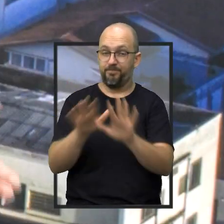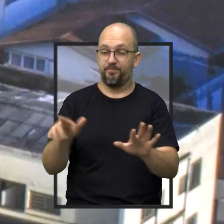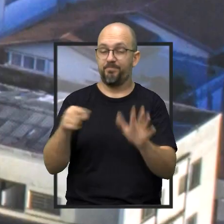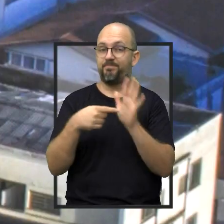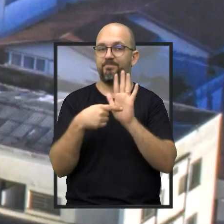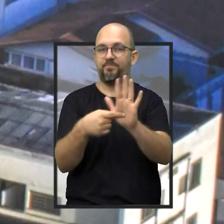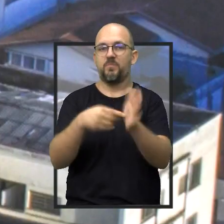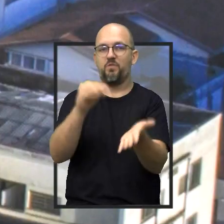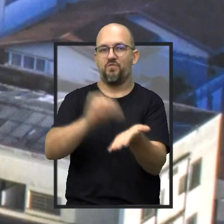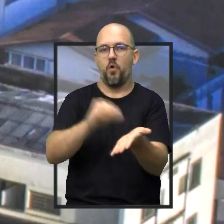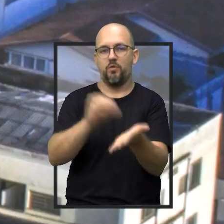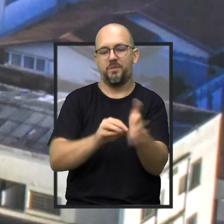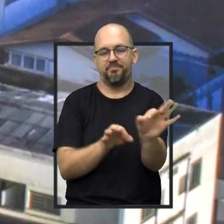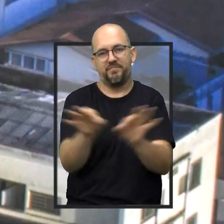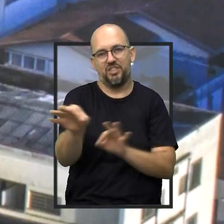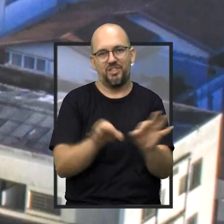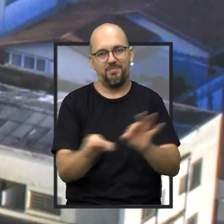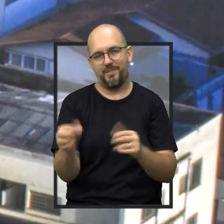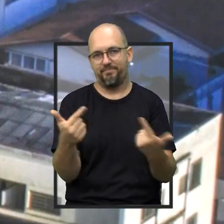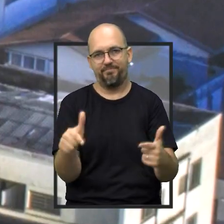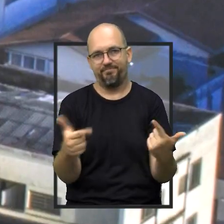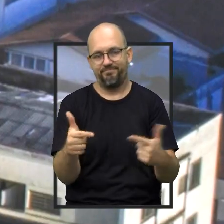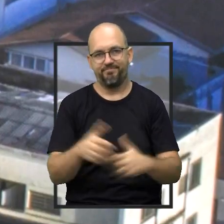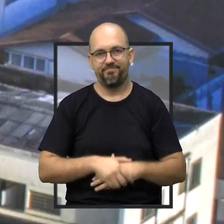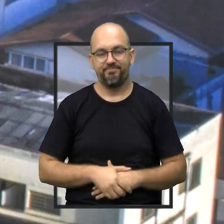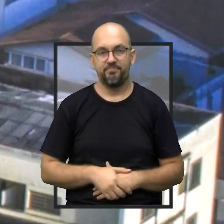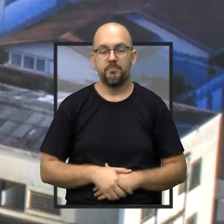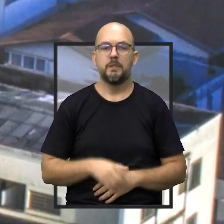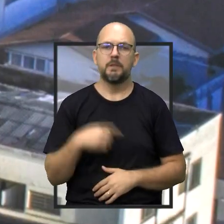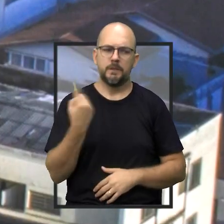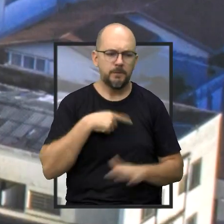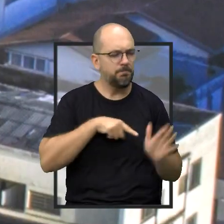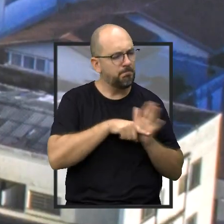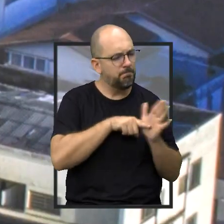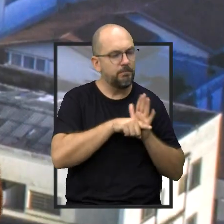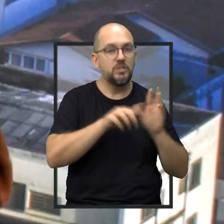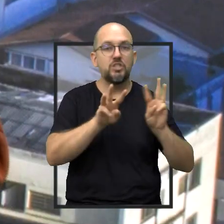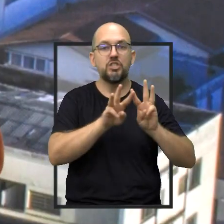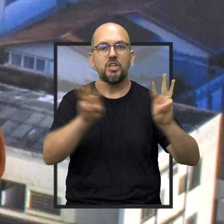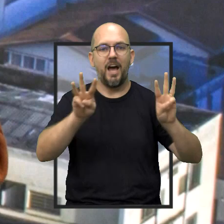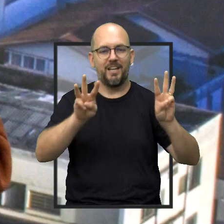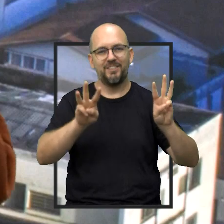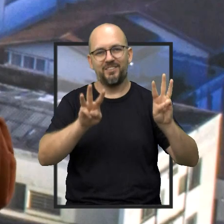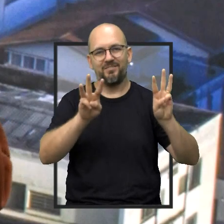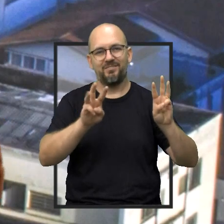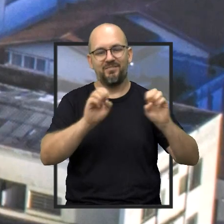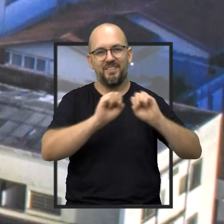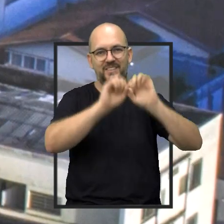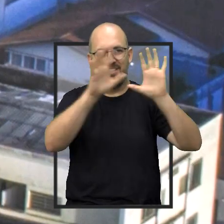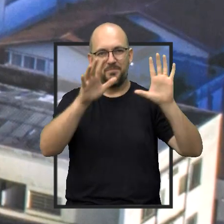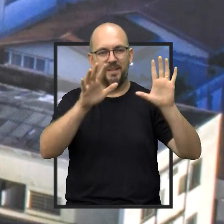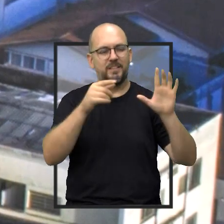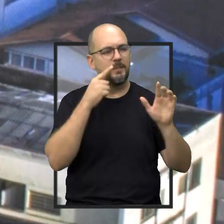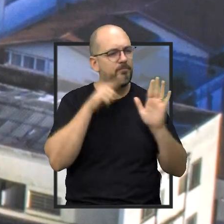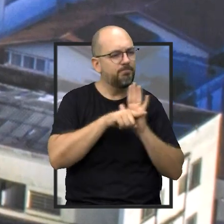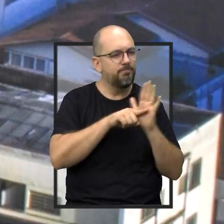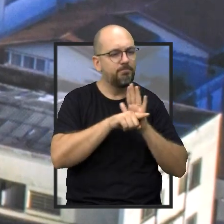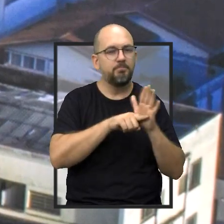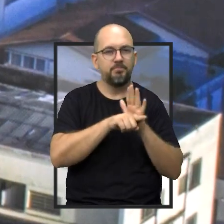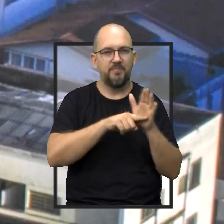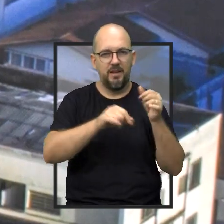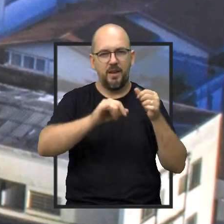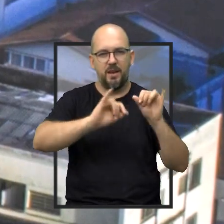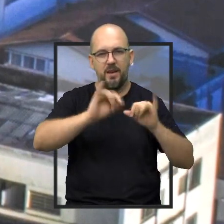isso escancara a falta de planejamento. A gente até buscou no portal da transparência, com a pesquisa laboratoriais, nós encontramos